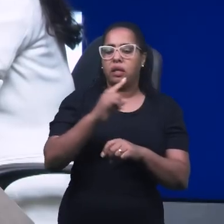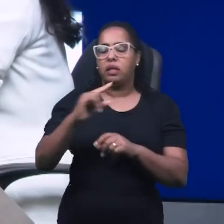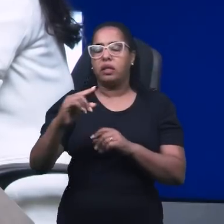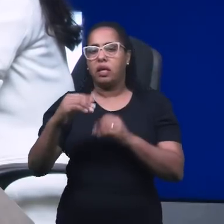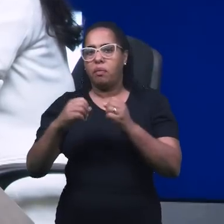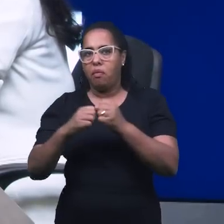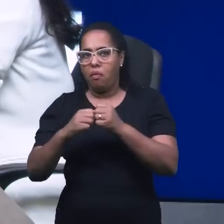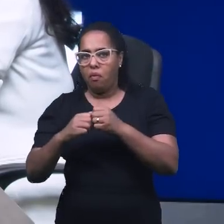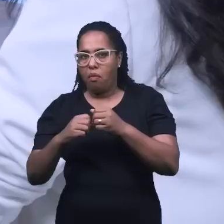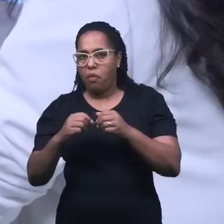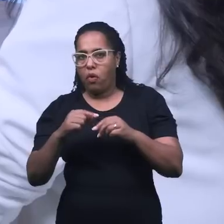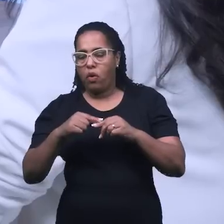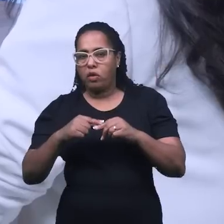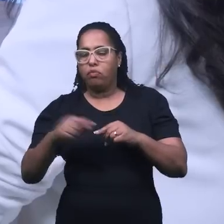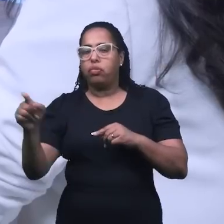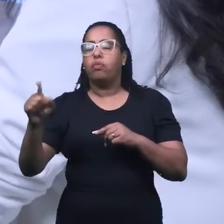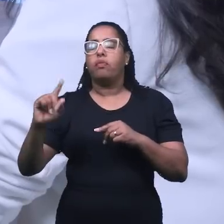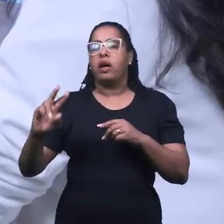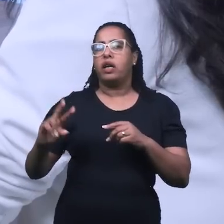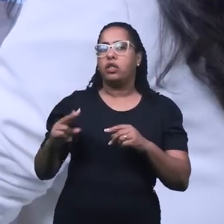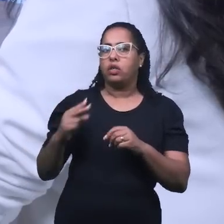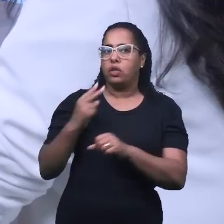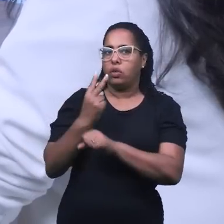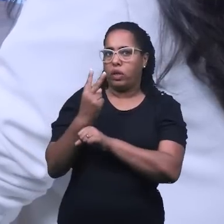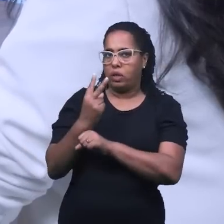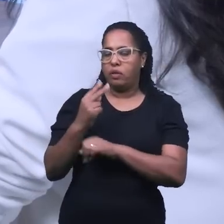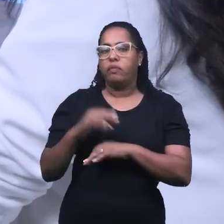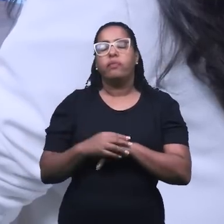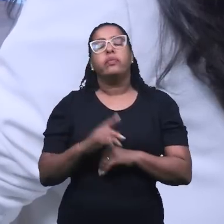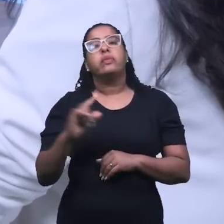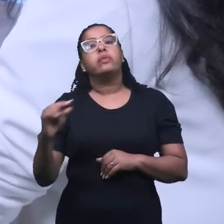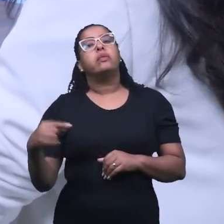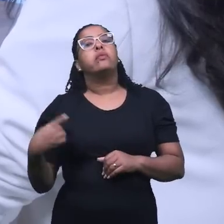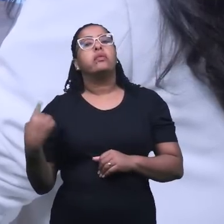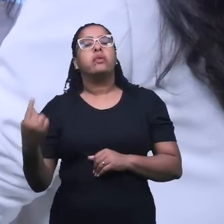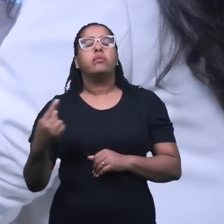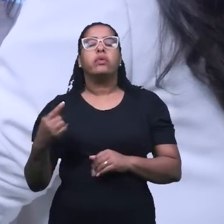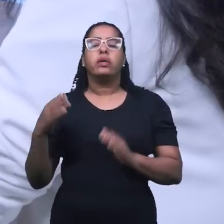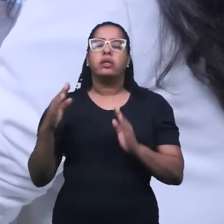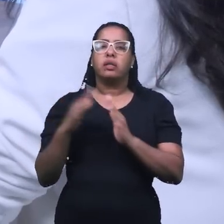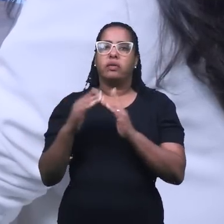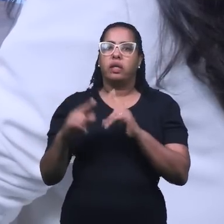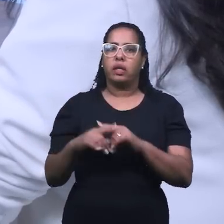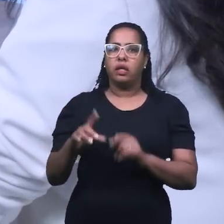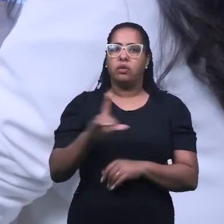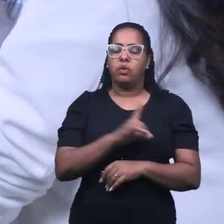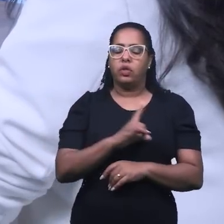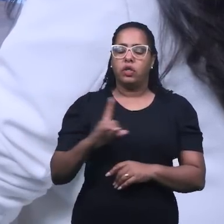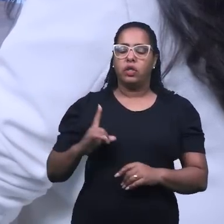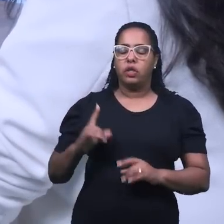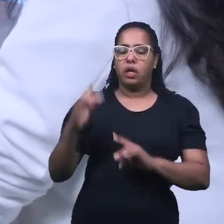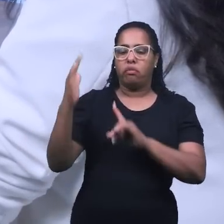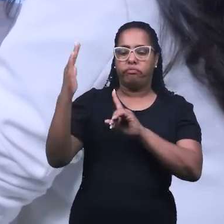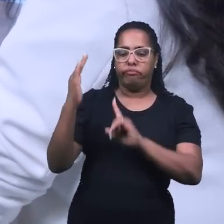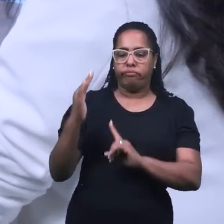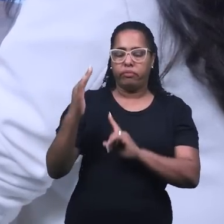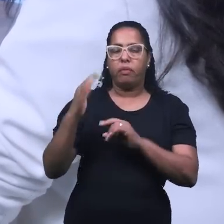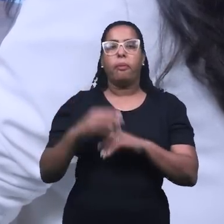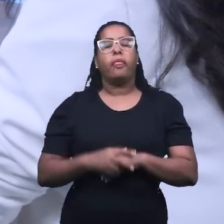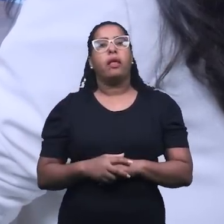por mais 2 anos. Antes de prorrogar o concurso, um dia a gente estava na igreja e um irmão diácono veio orar por